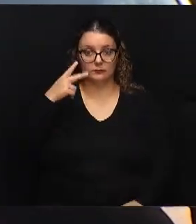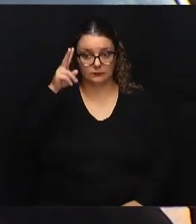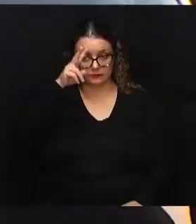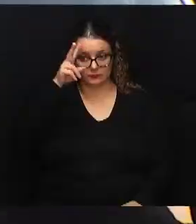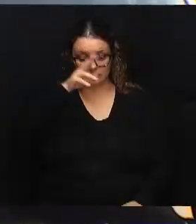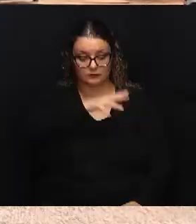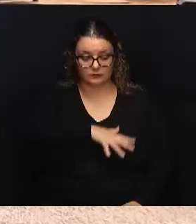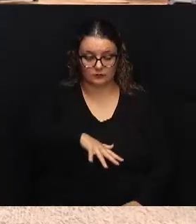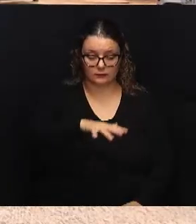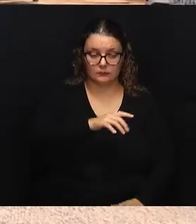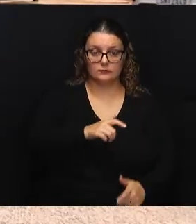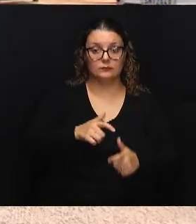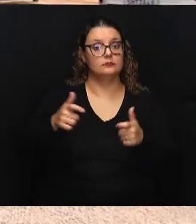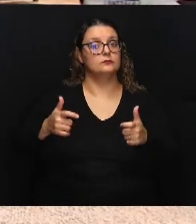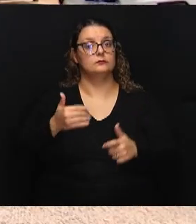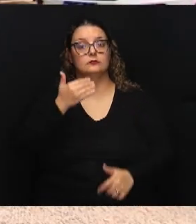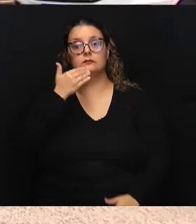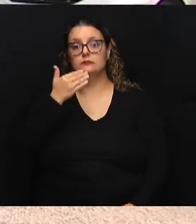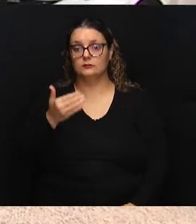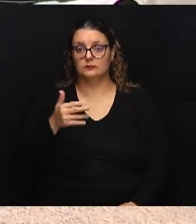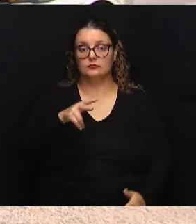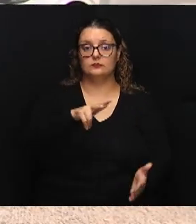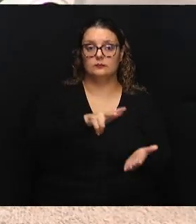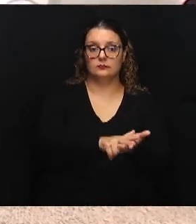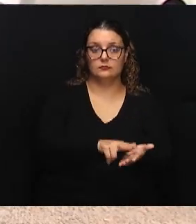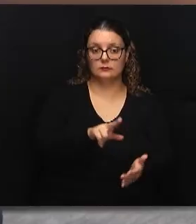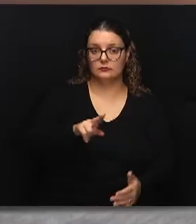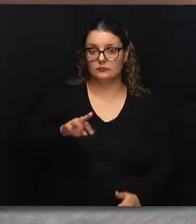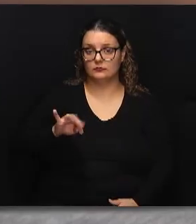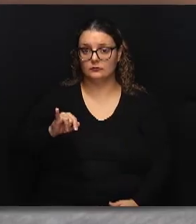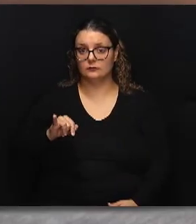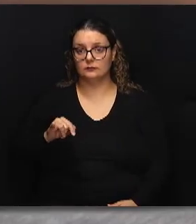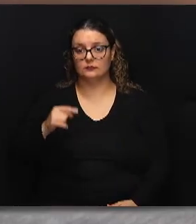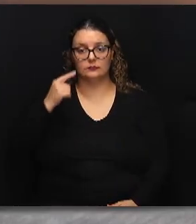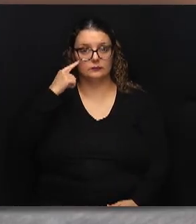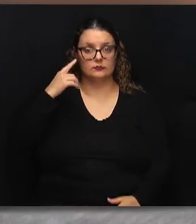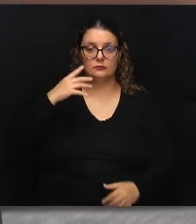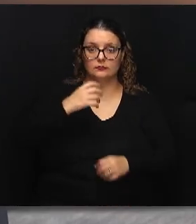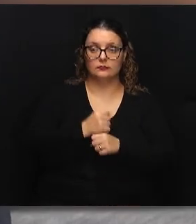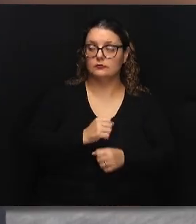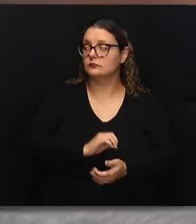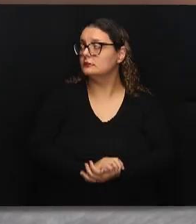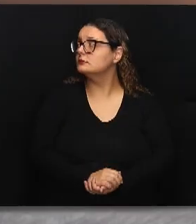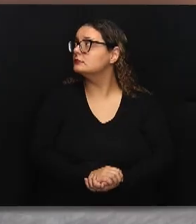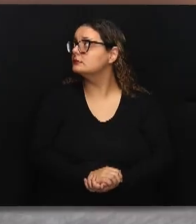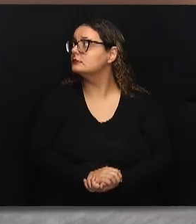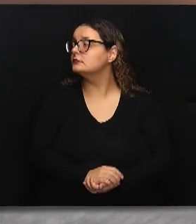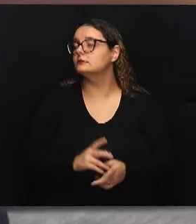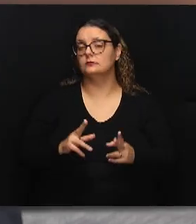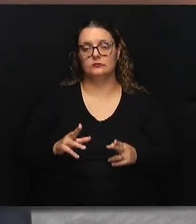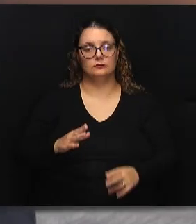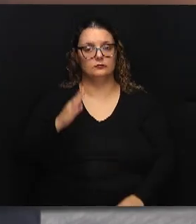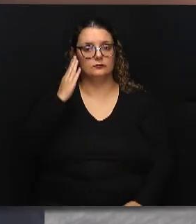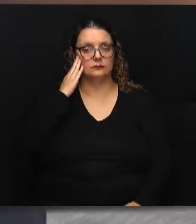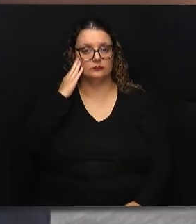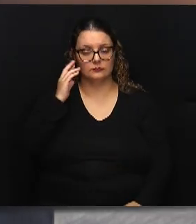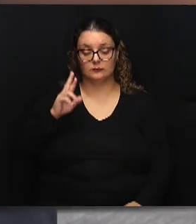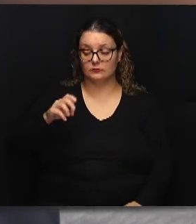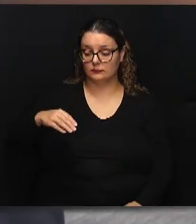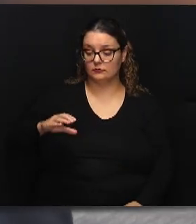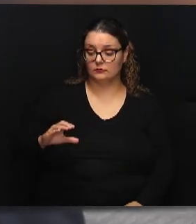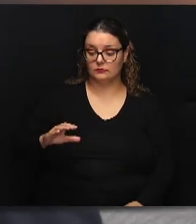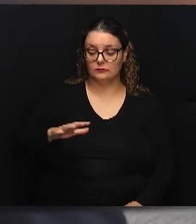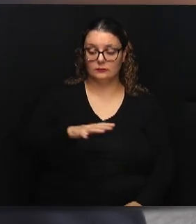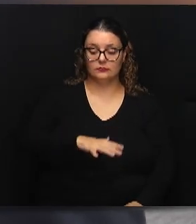tem uma altíssima demanda para leitos de UTI de uma forma geral. Como nós sabemos, a região metropolitana de Campinas, ela